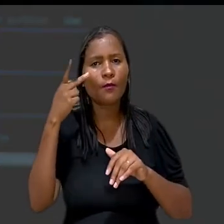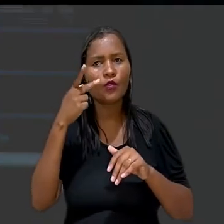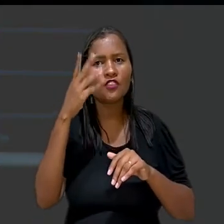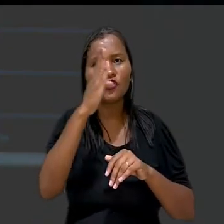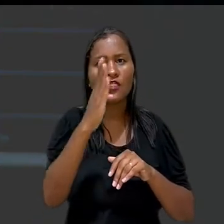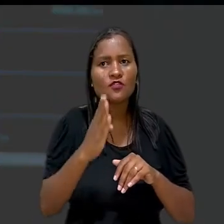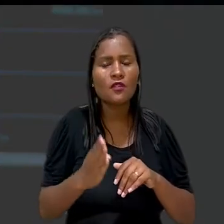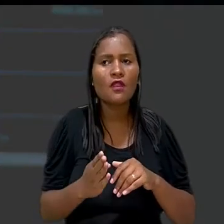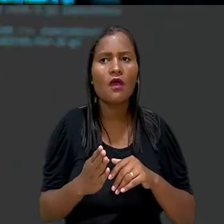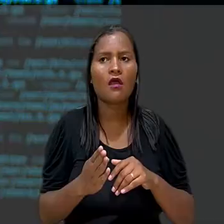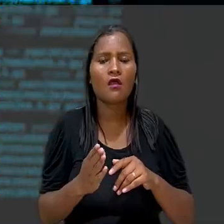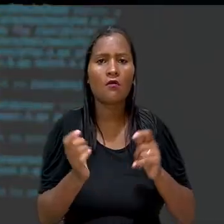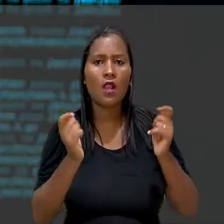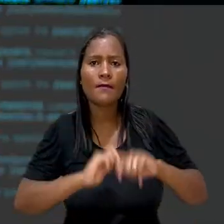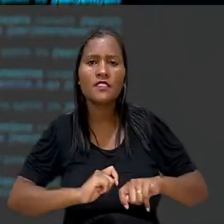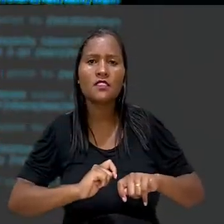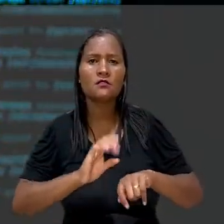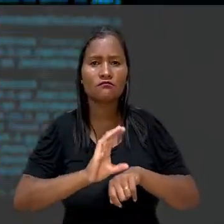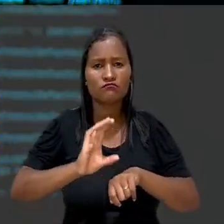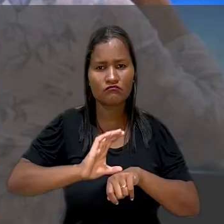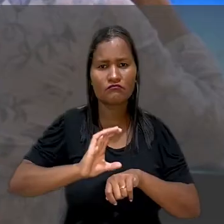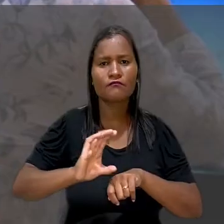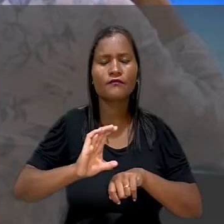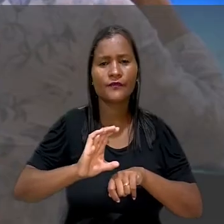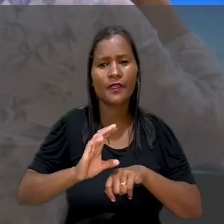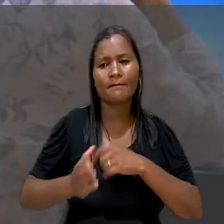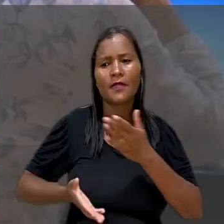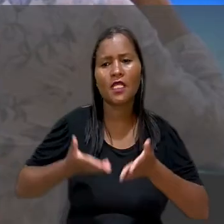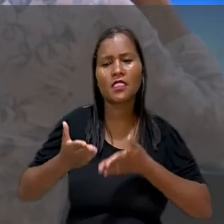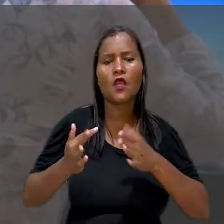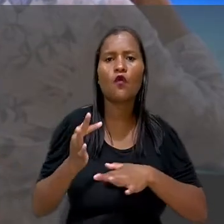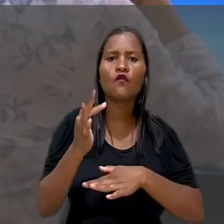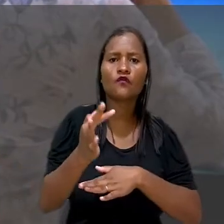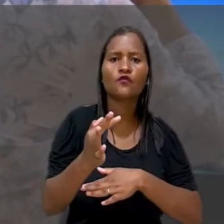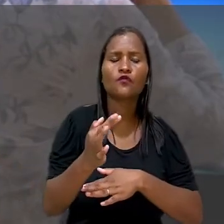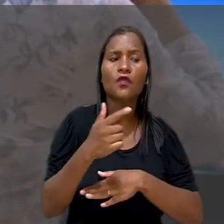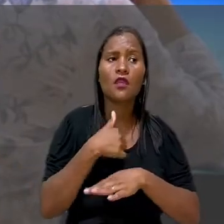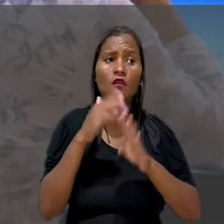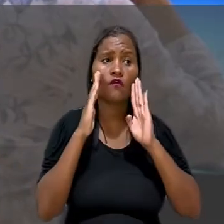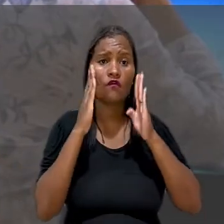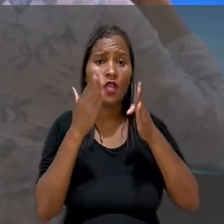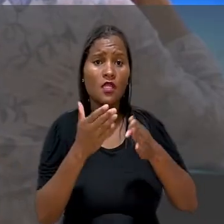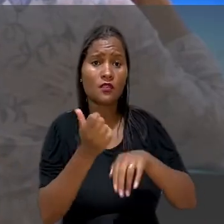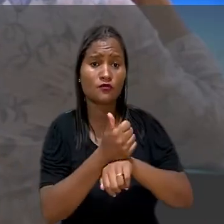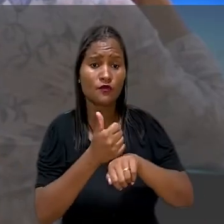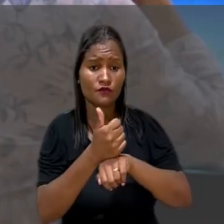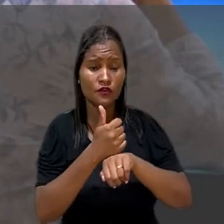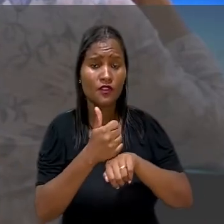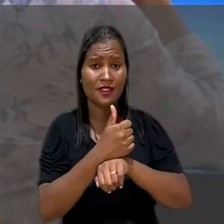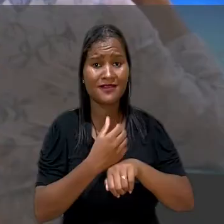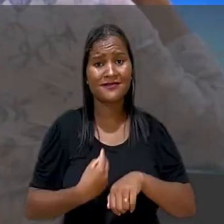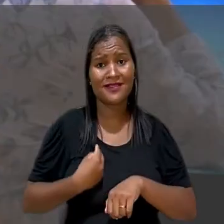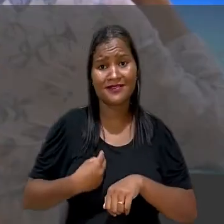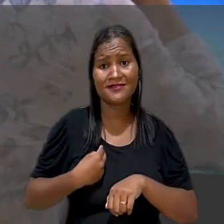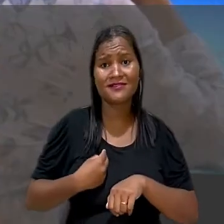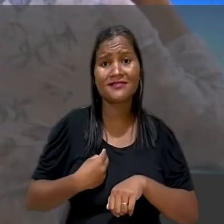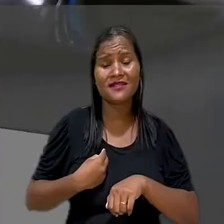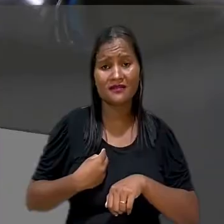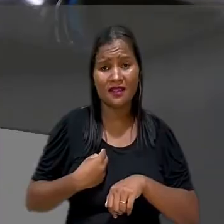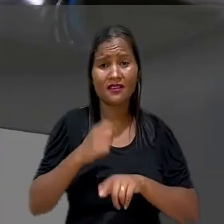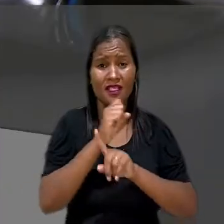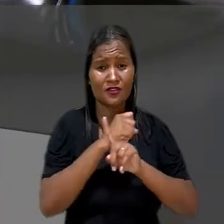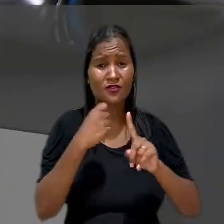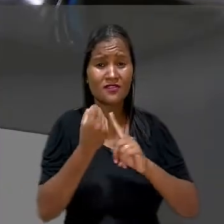política nacional de capacitação para lidar com o futuro, eu focaria nos profissionais que existem e que